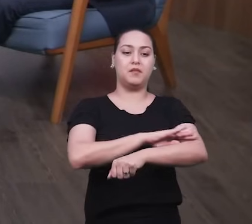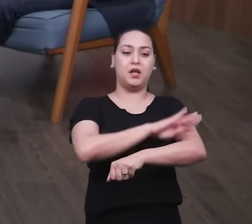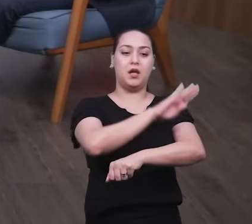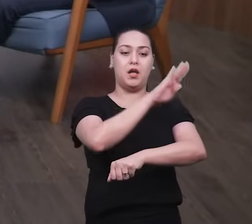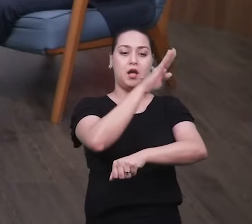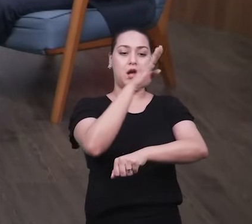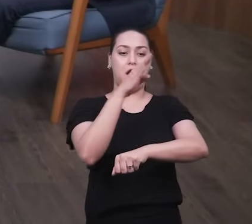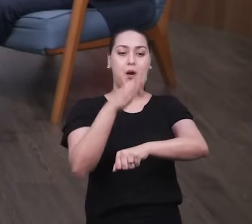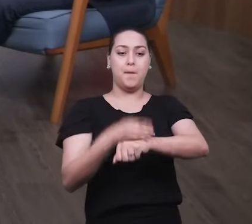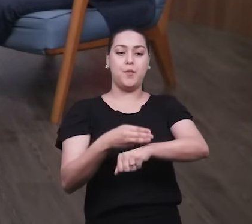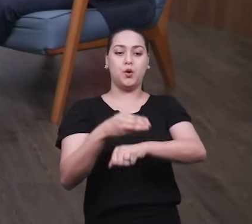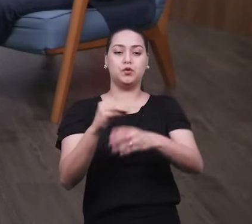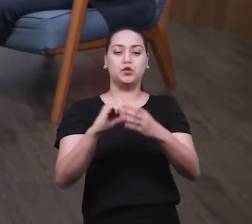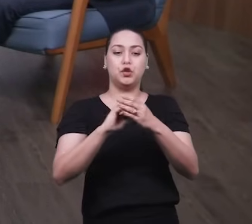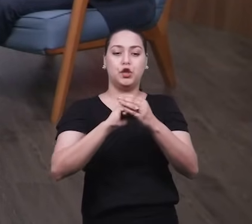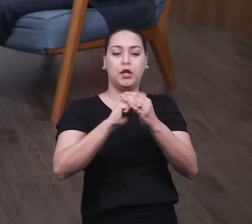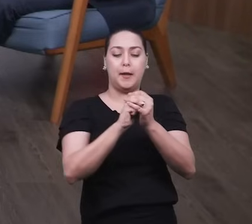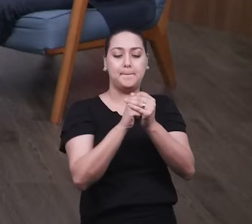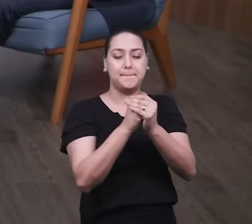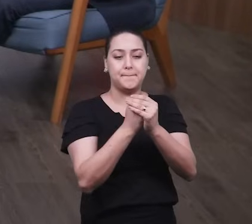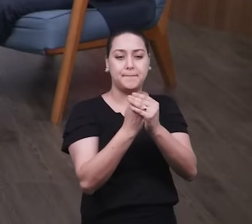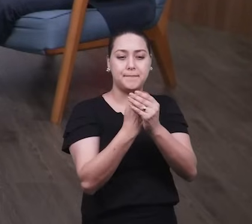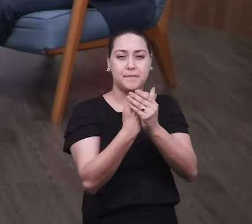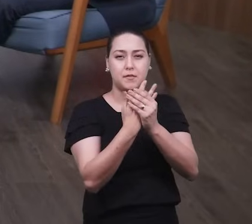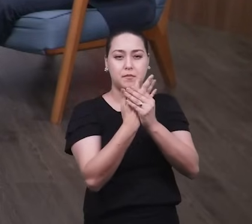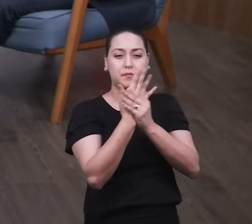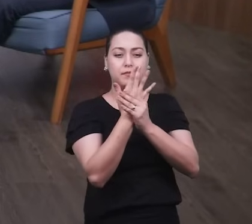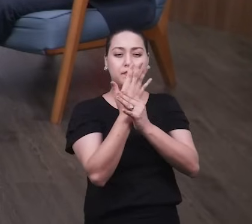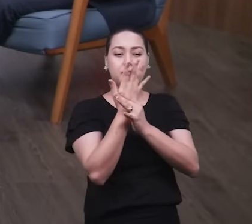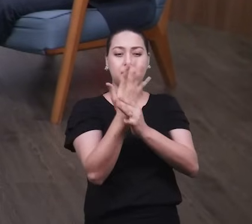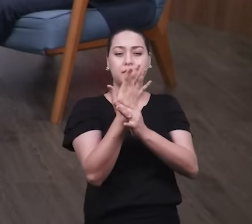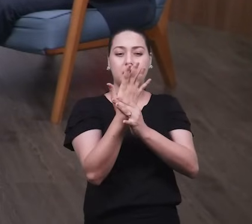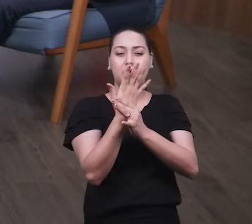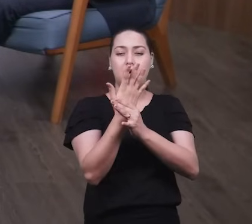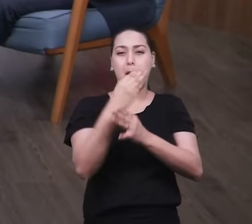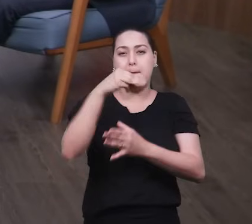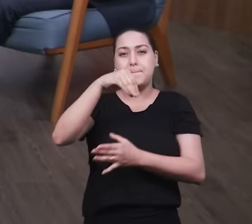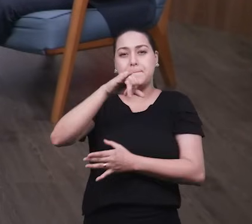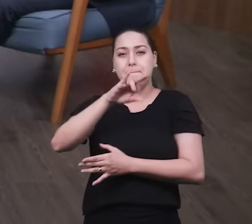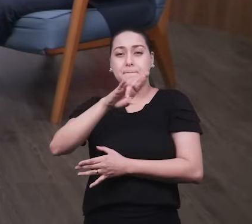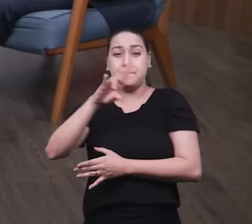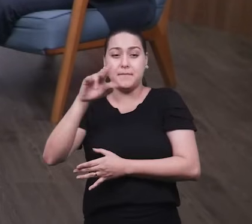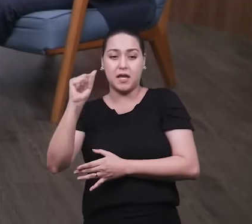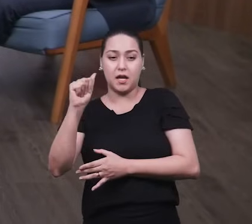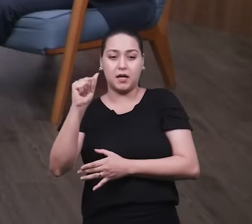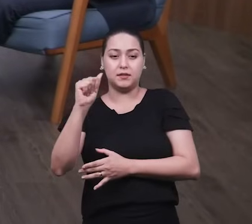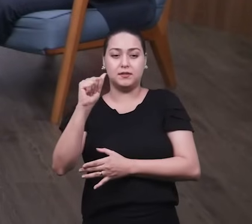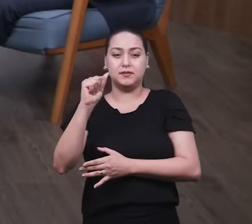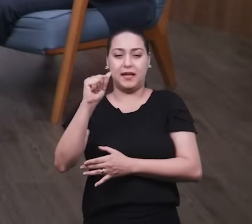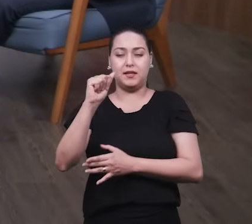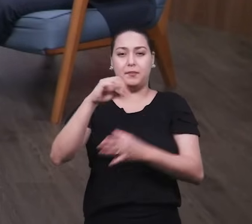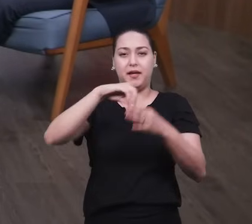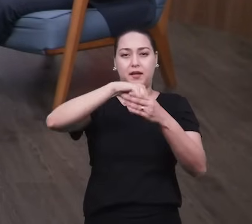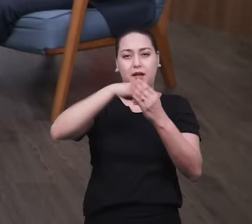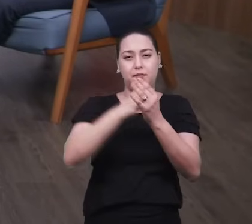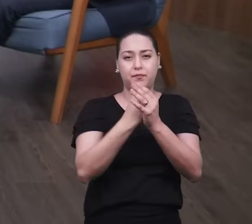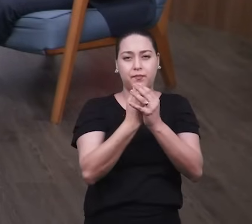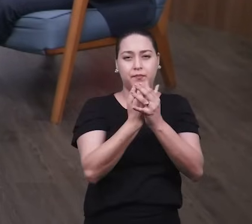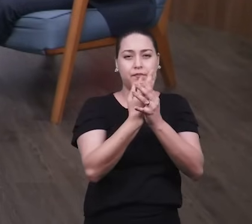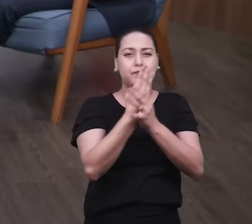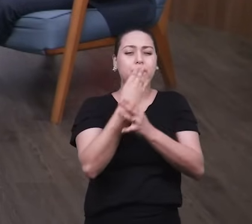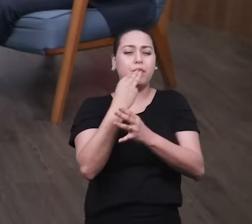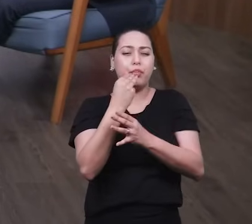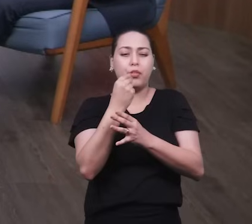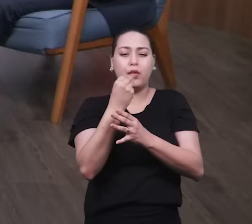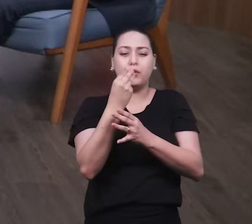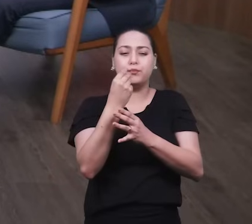do incenso, antes que caiam as sombras e refresque o dia, como é que você pode abrir o comentário desse